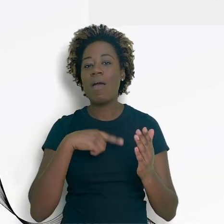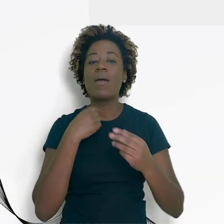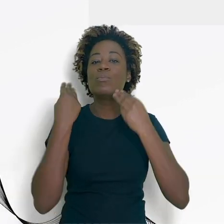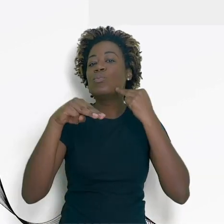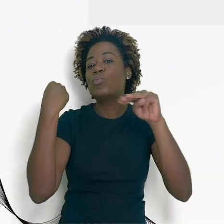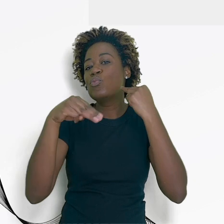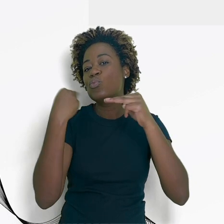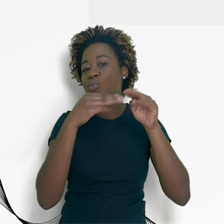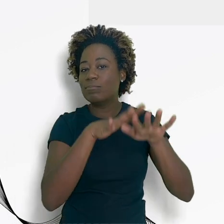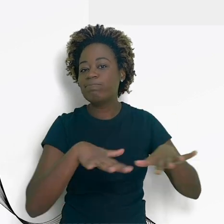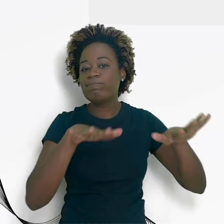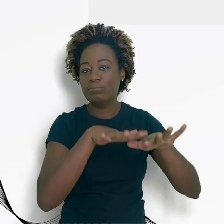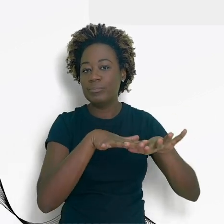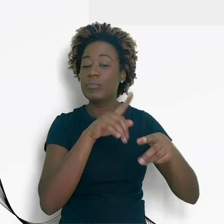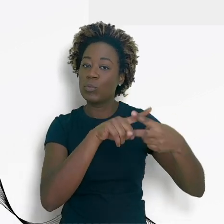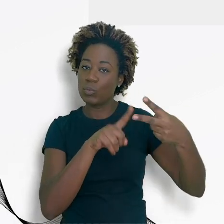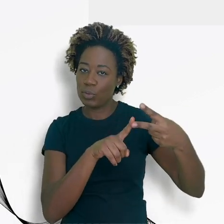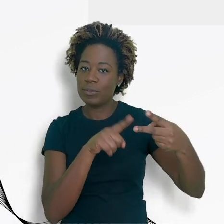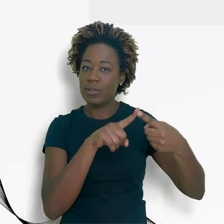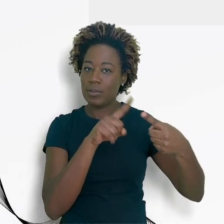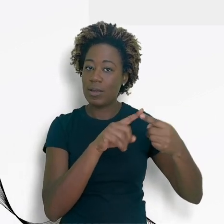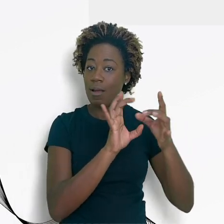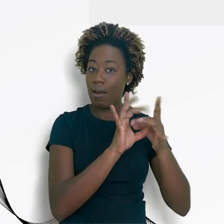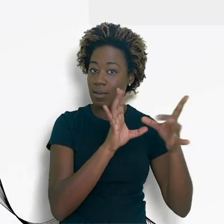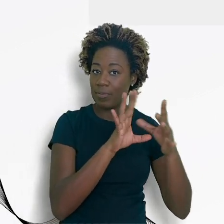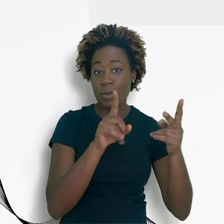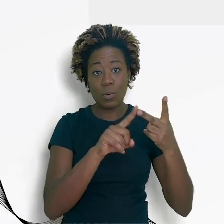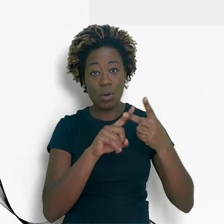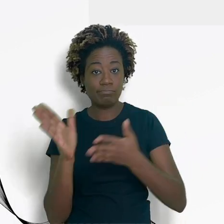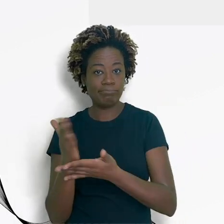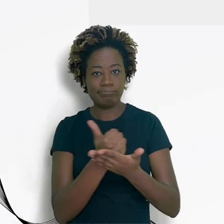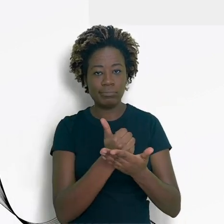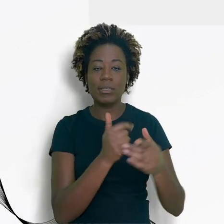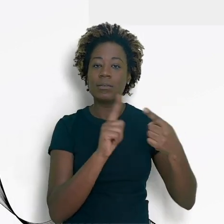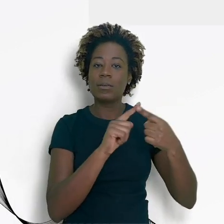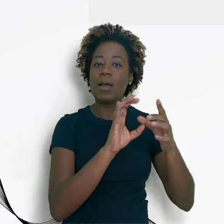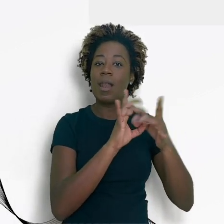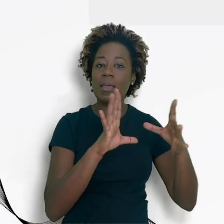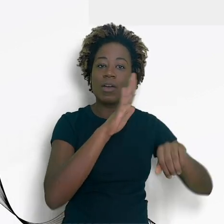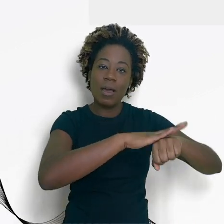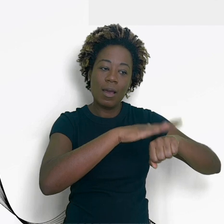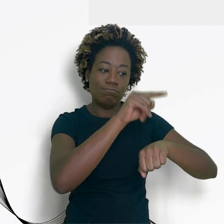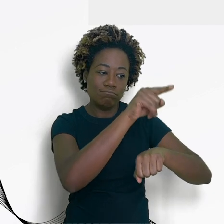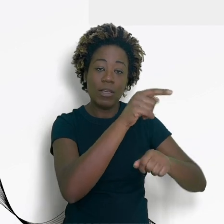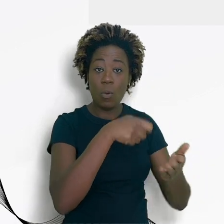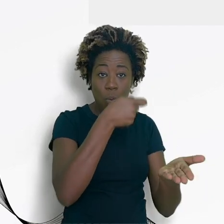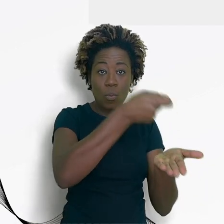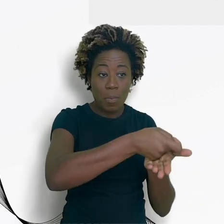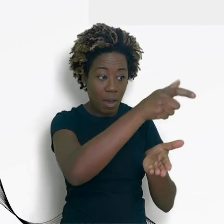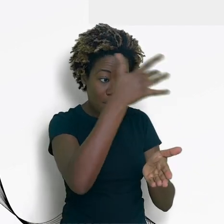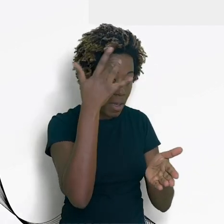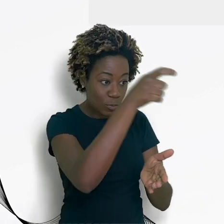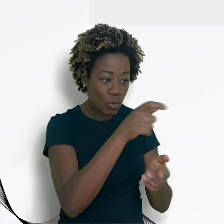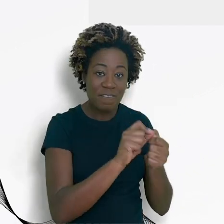obras musicais. Existem duas formas de ECAD, a liberação e recolhimento. Liberação é para obras autorais, quando você contrata